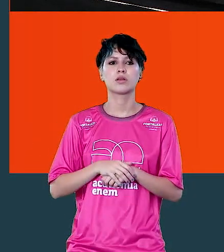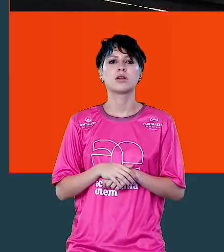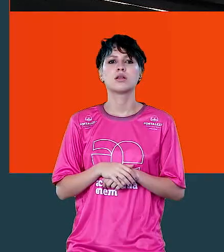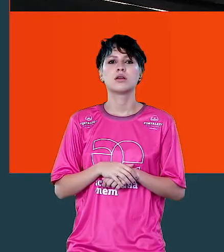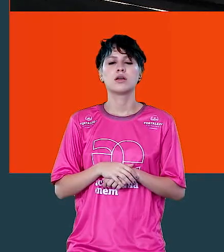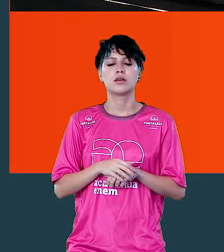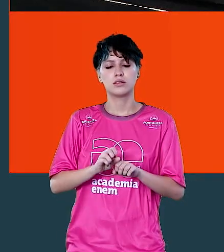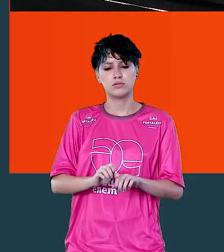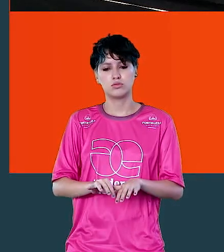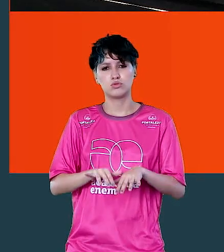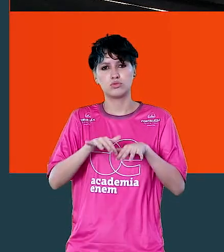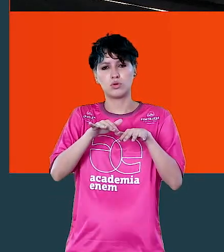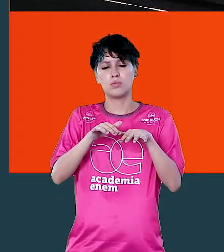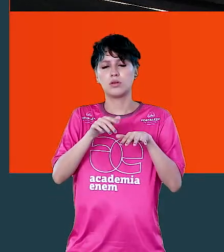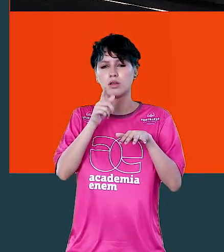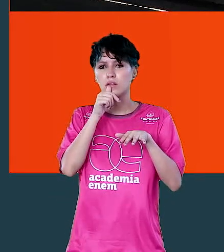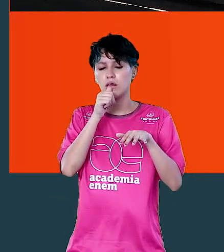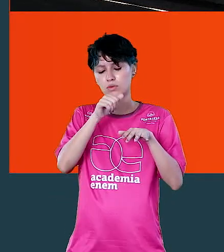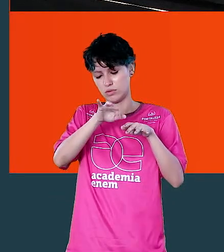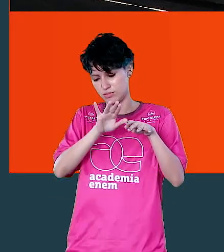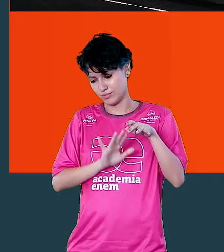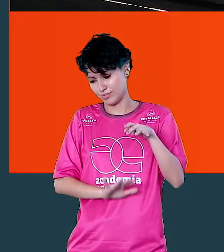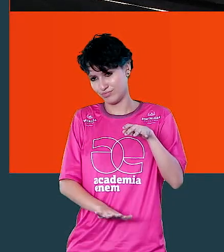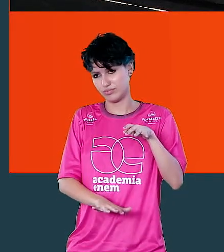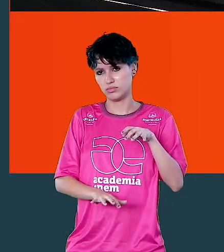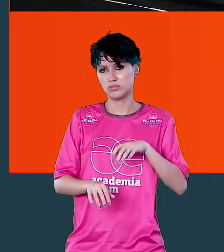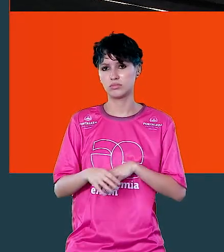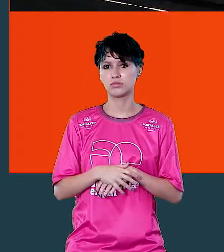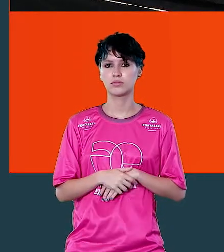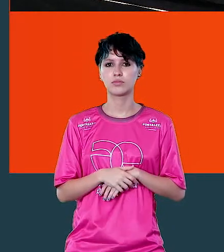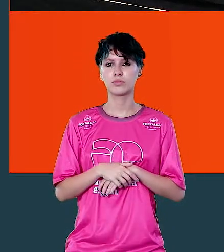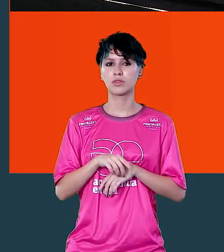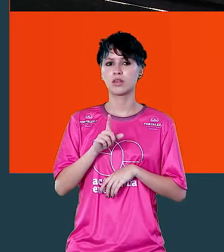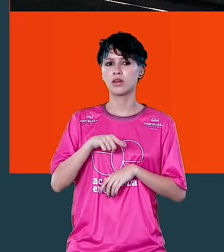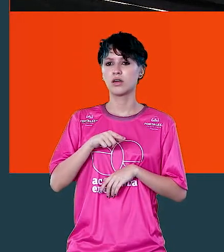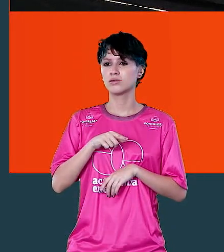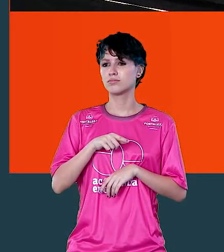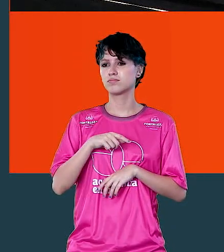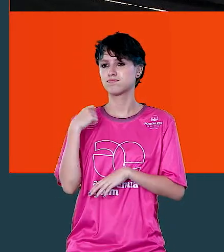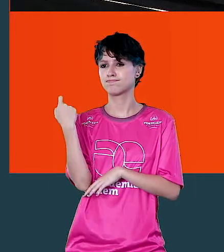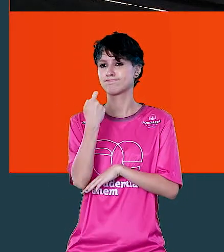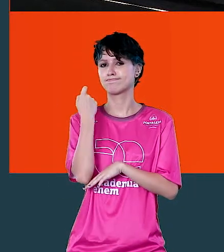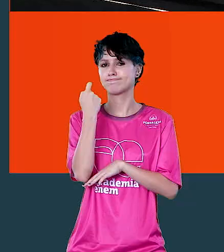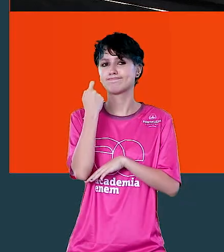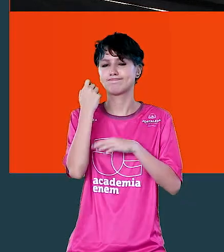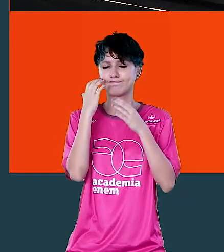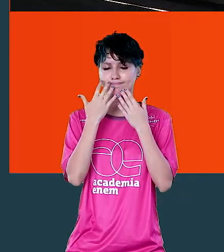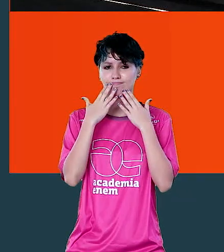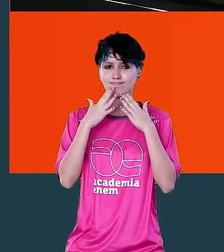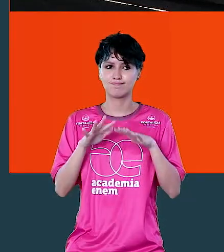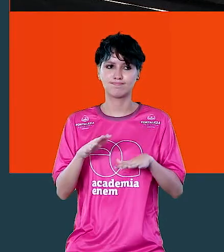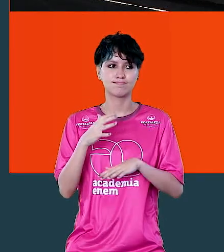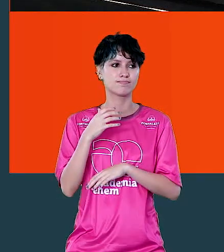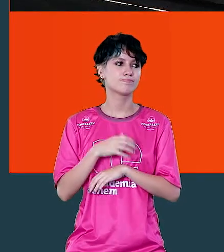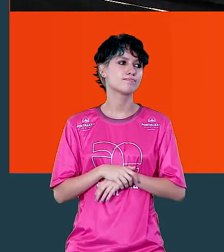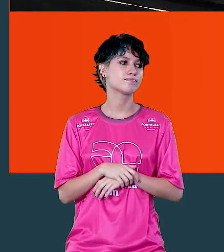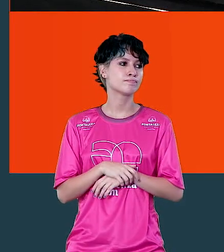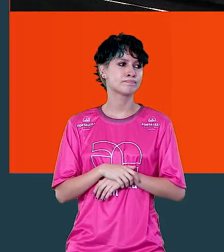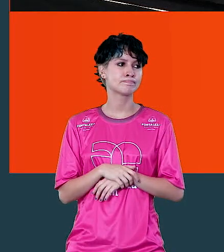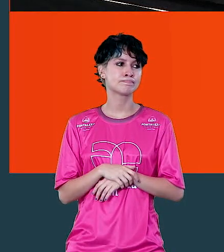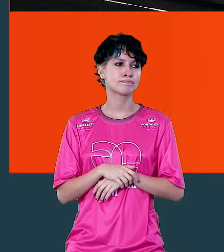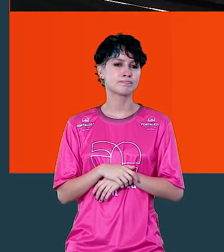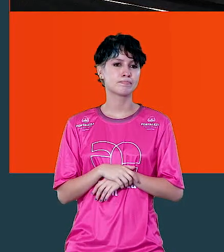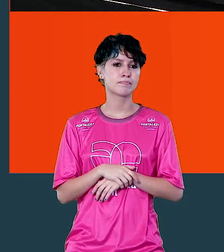Isso traz prejuízos ecológicos absurdos, né? Então a gente tem que tirar esse petróleo que fica em cima e não se dissolve.